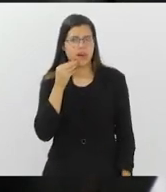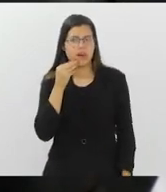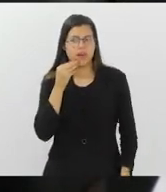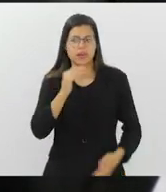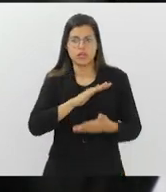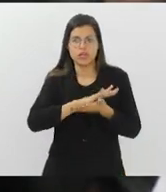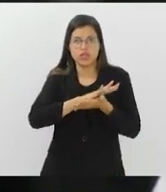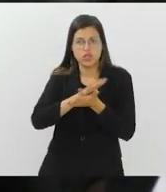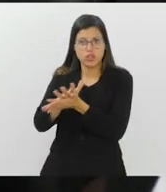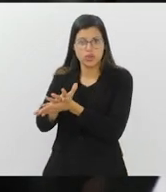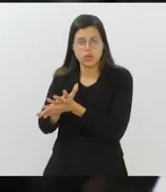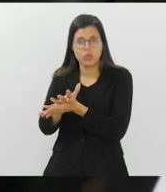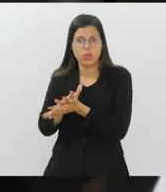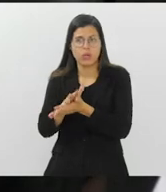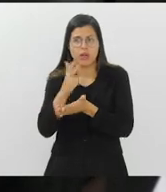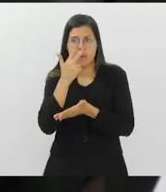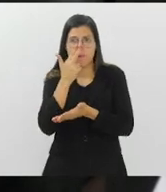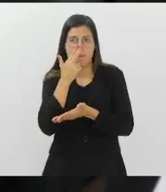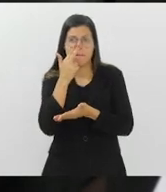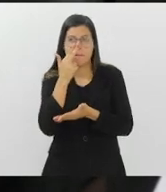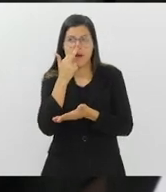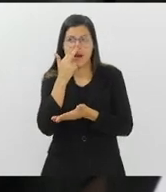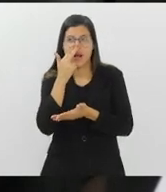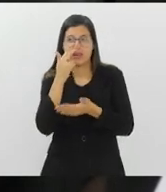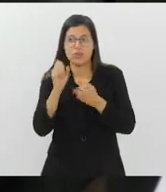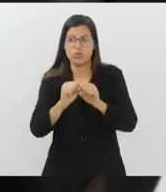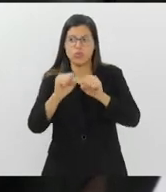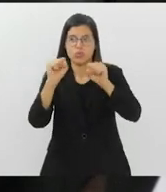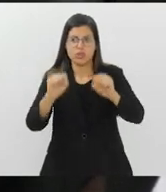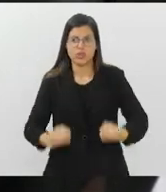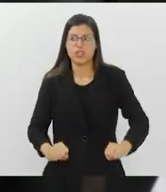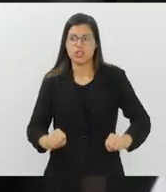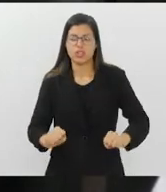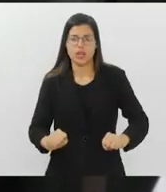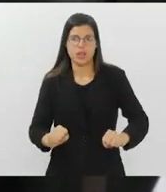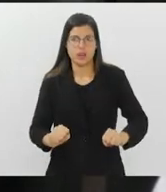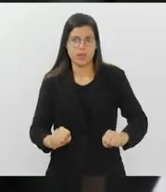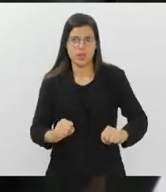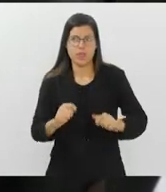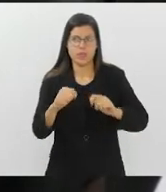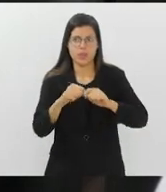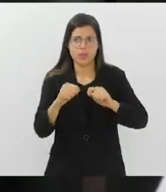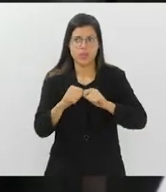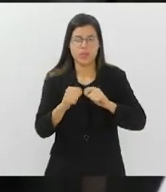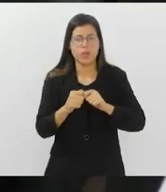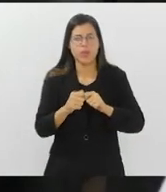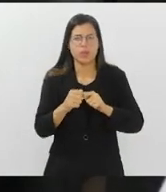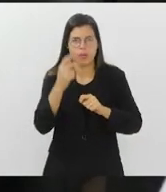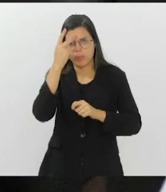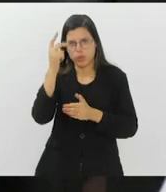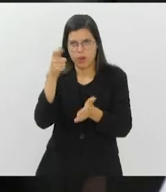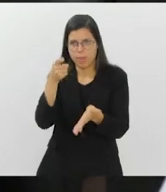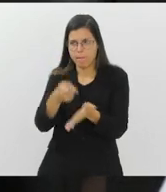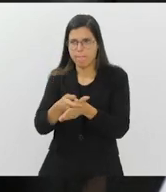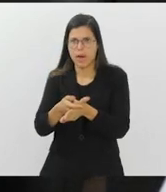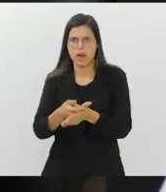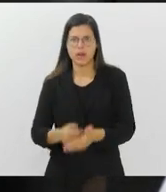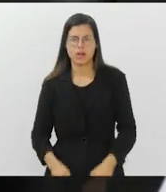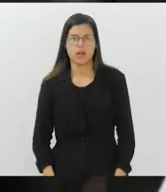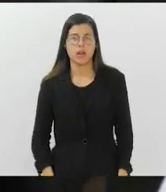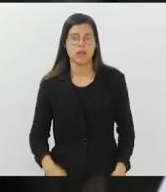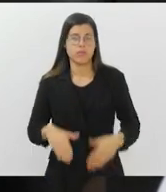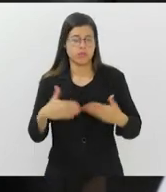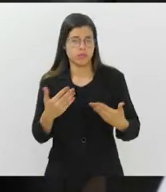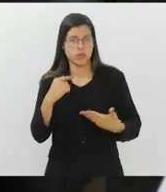destruir, como se fosse um castelo de cartas, todo o sistema que é construído para o beneficiário. Então, através dos nossos filhos,